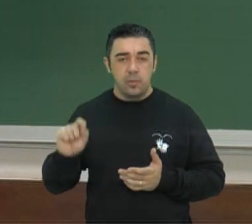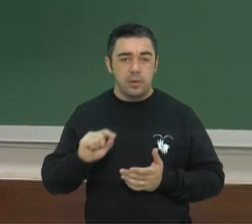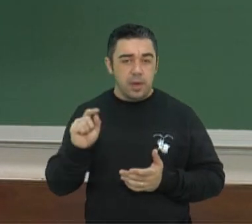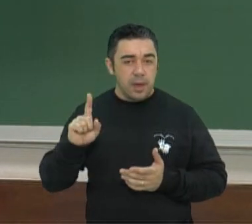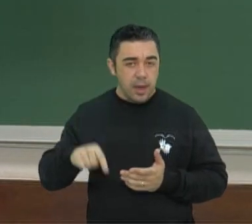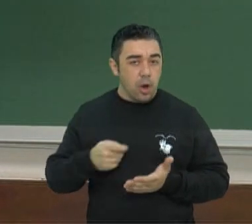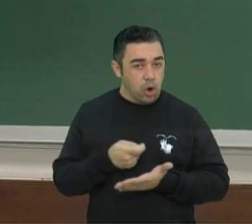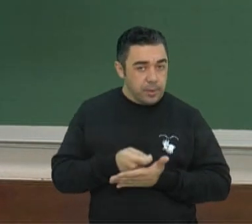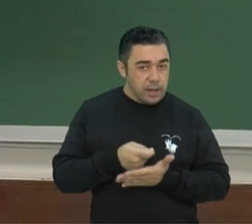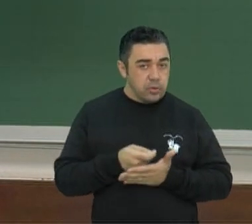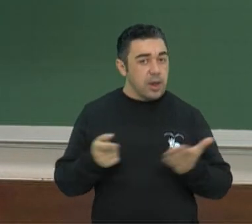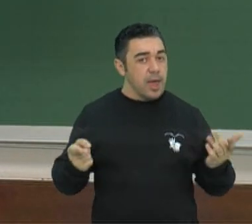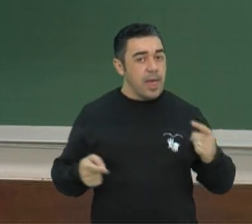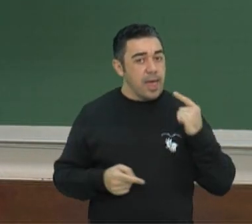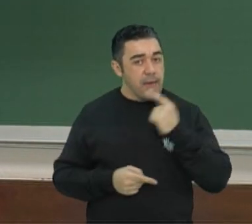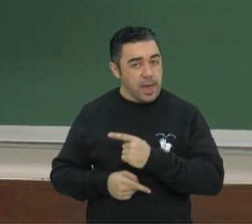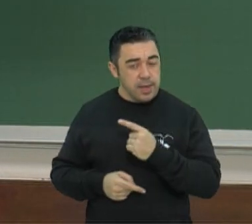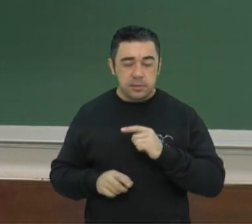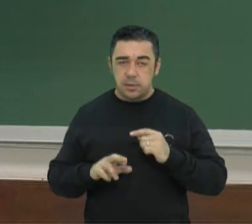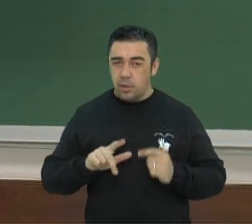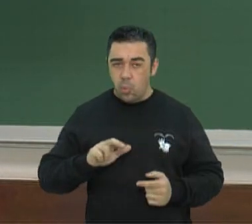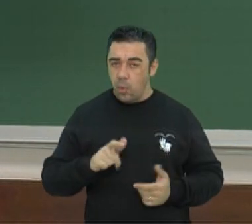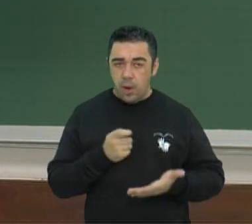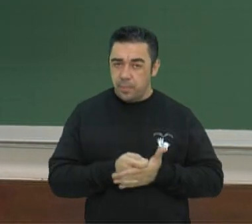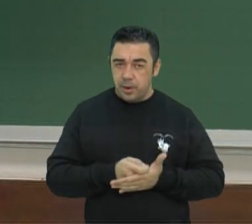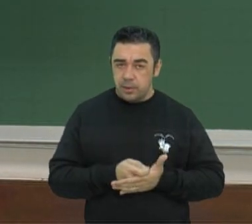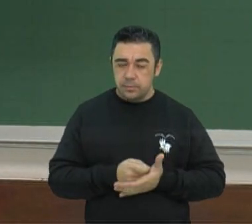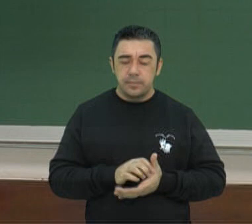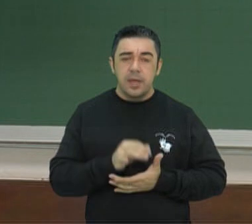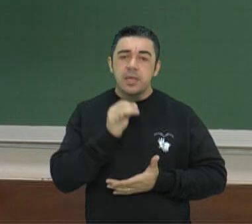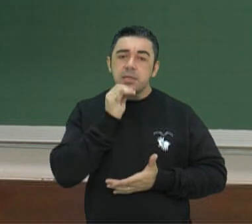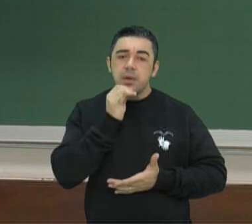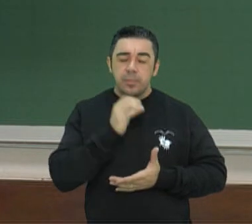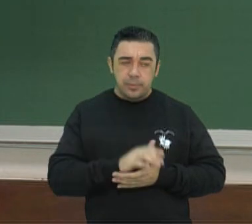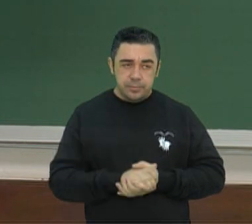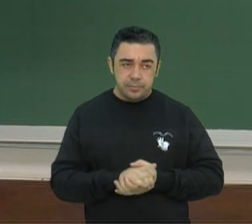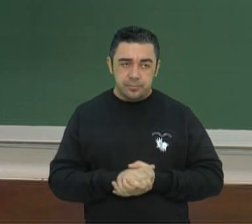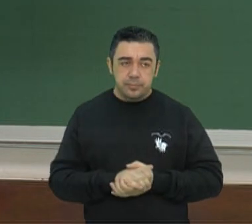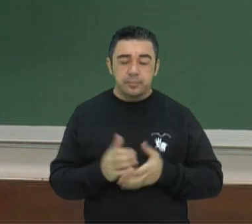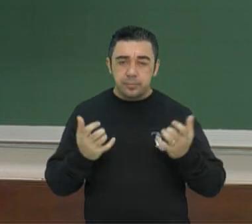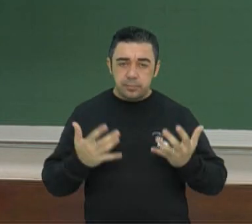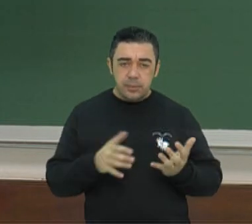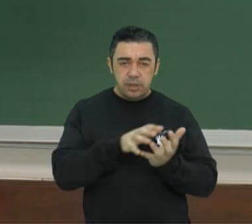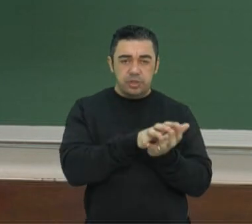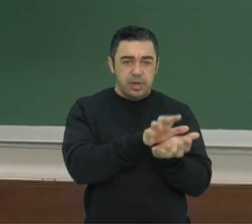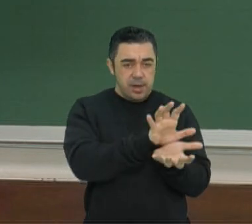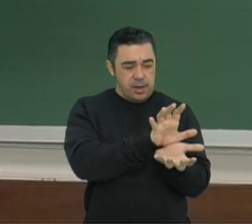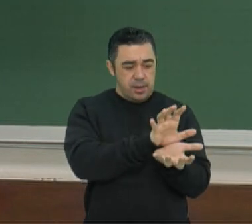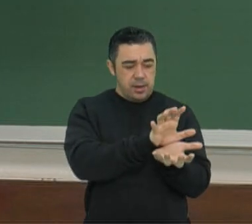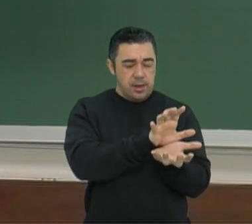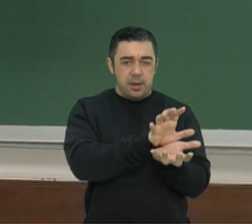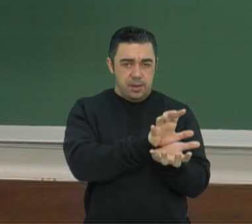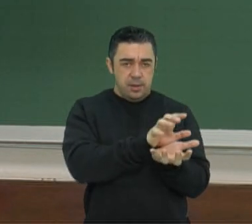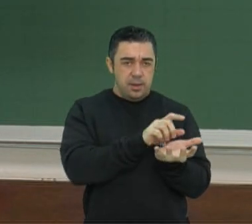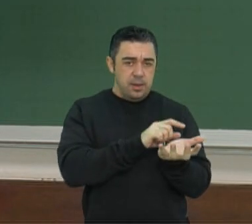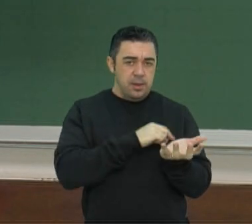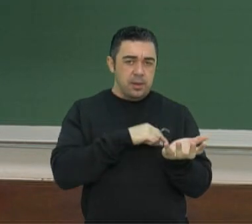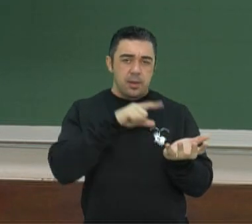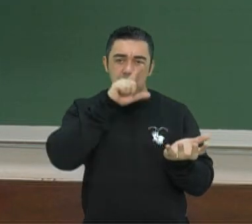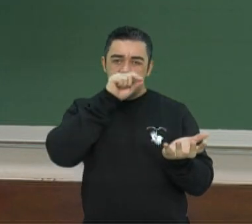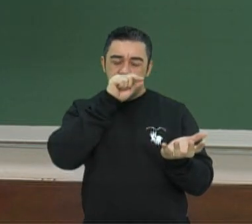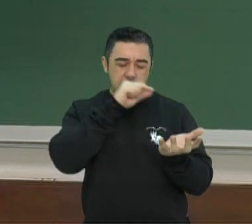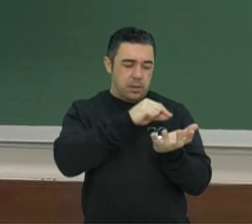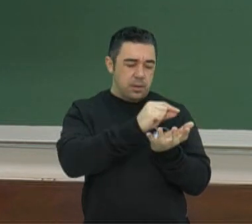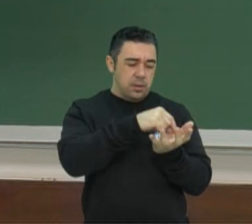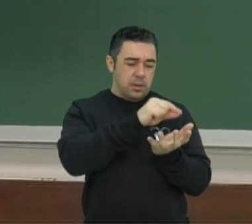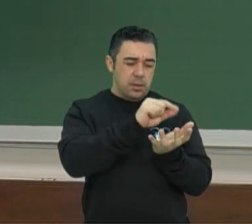o obrigatório e esse aqui é o facultativo, ok? Exemplos. A gente falou lá no começo, né? O jacaré é a ave palito. Então,